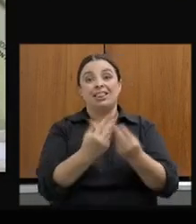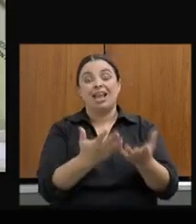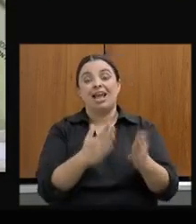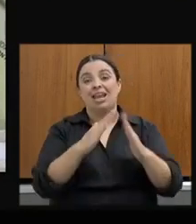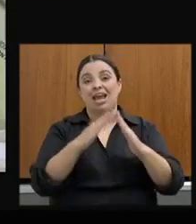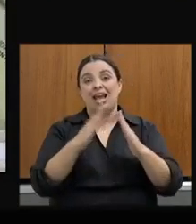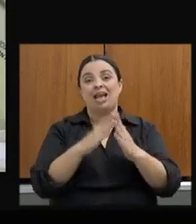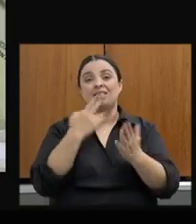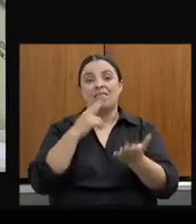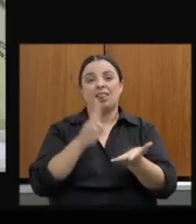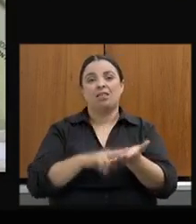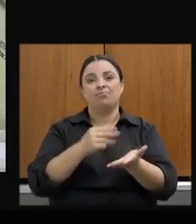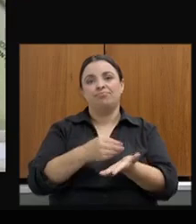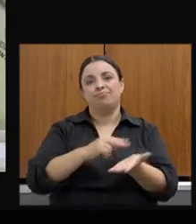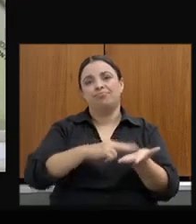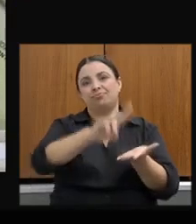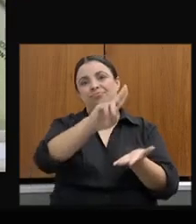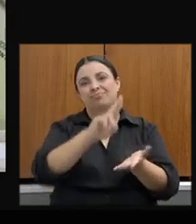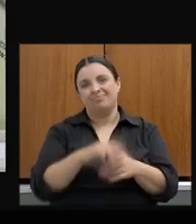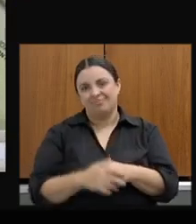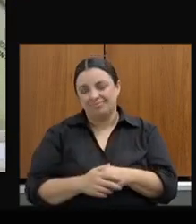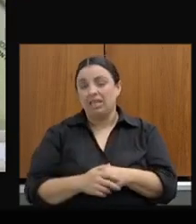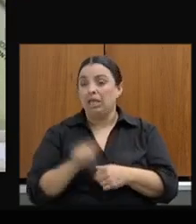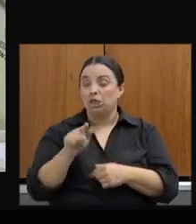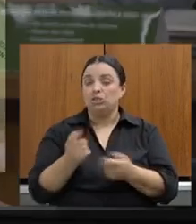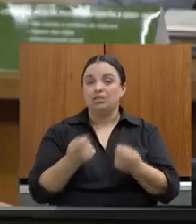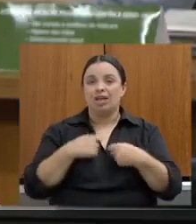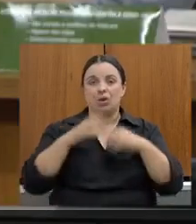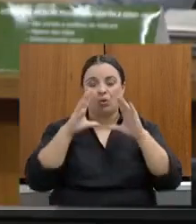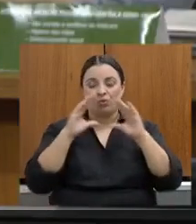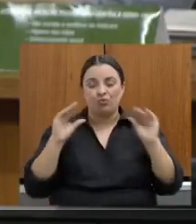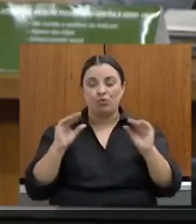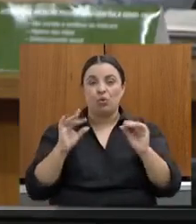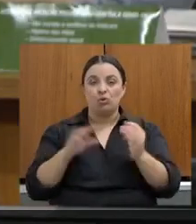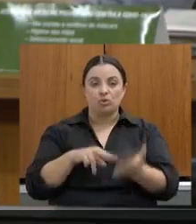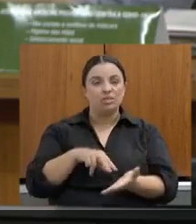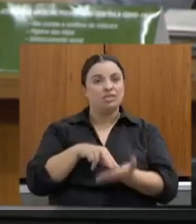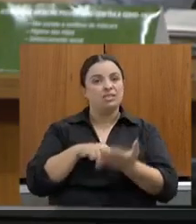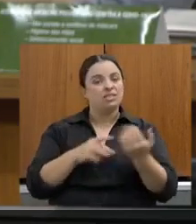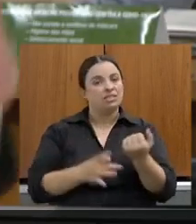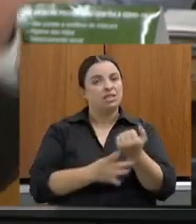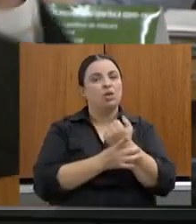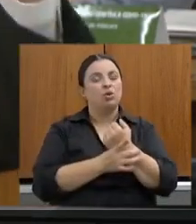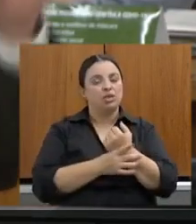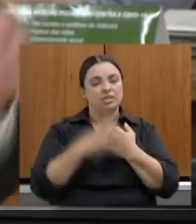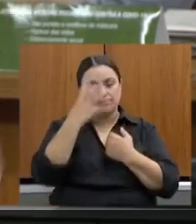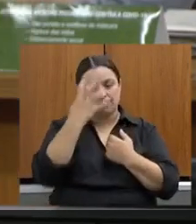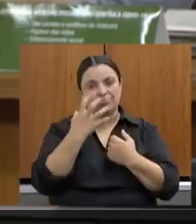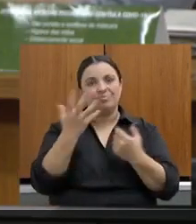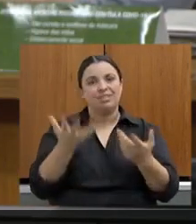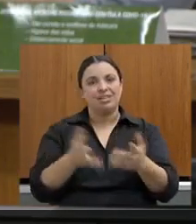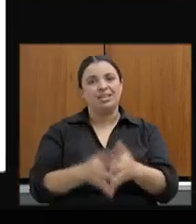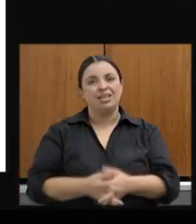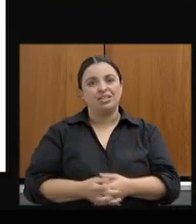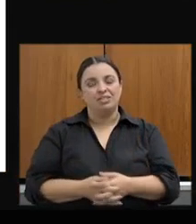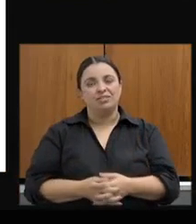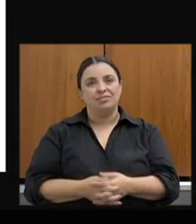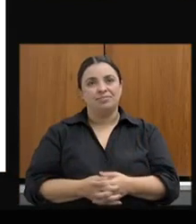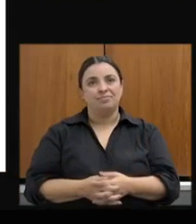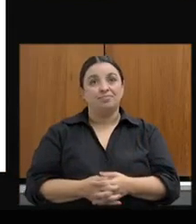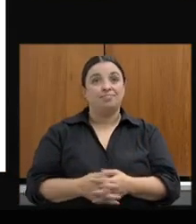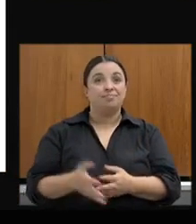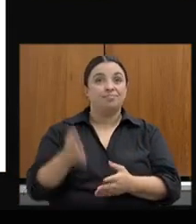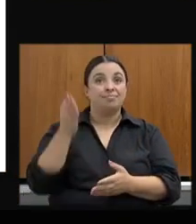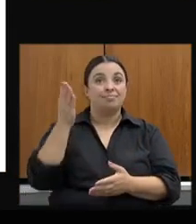gera conforto segurança e celeridade pode passar a Lita uma